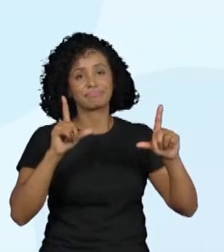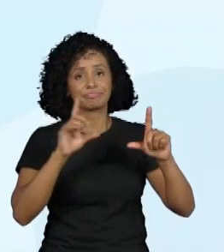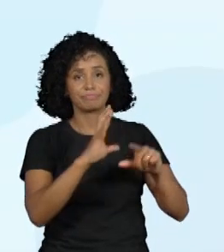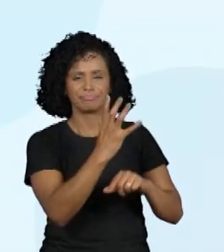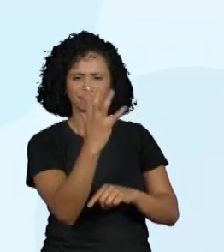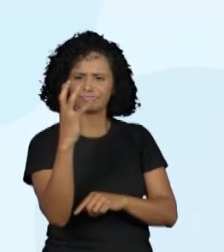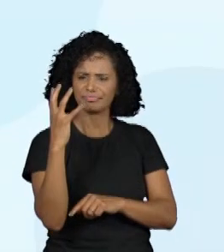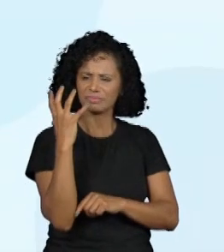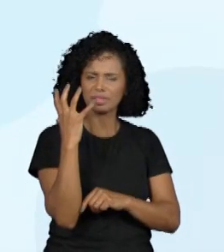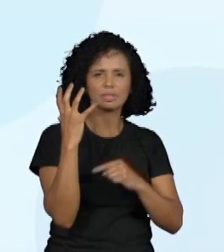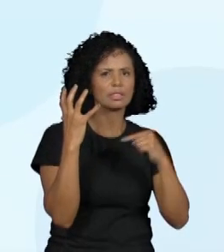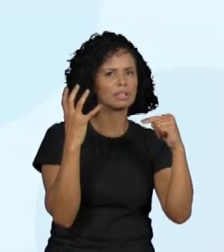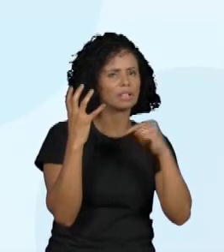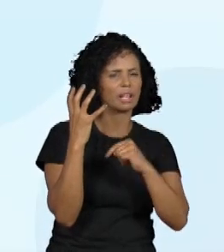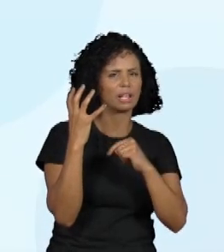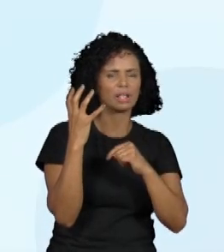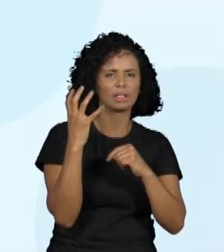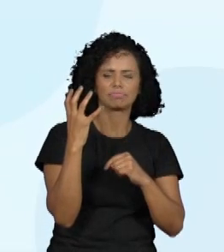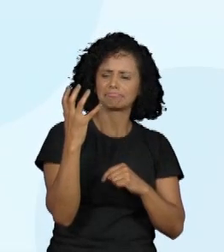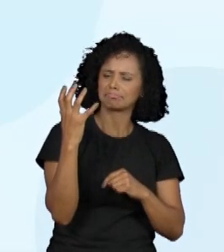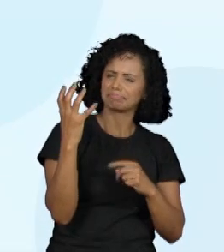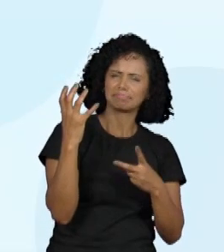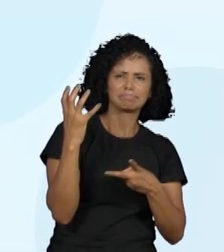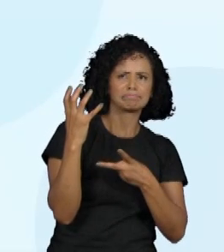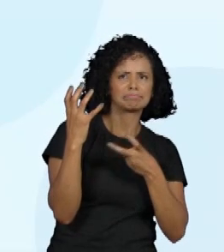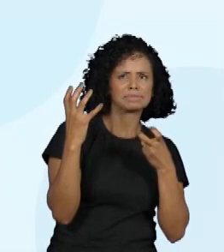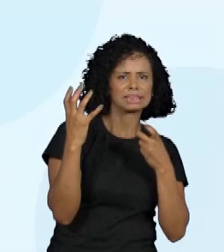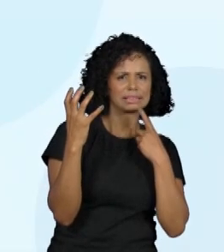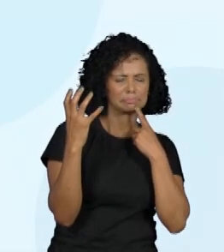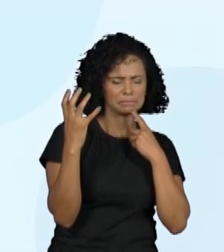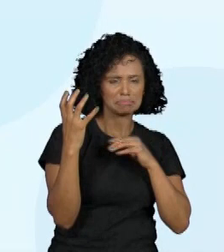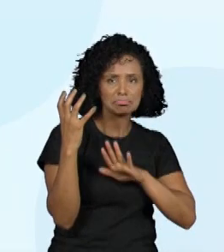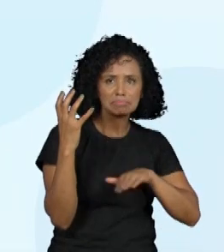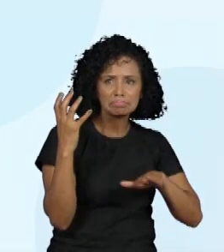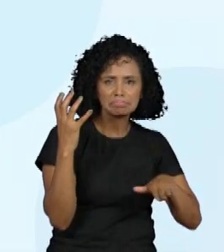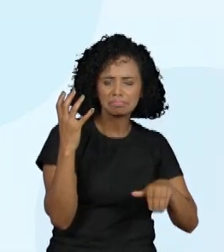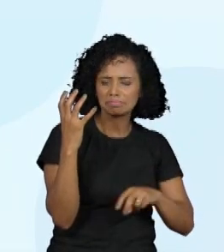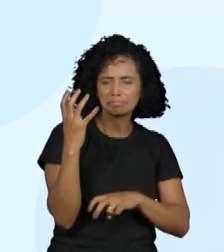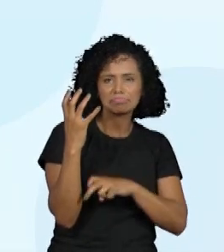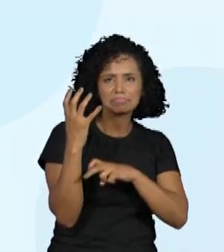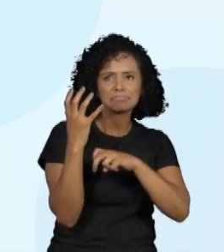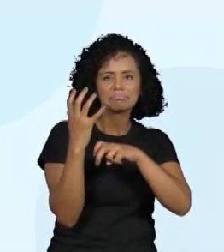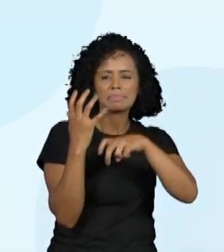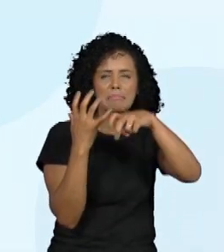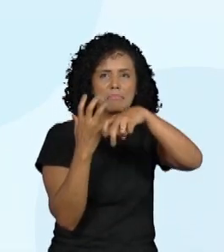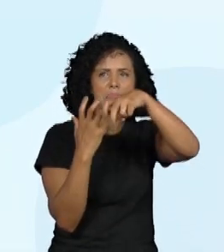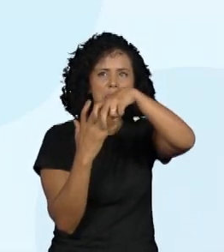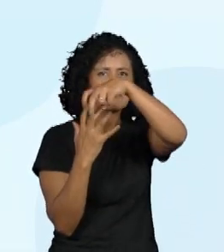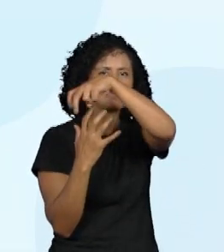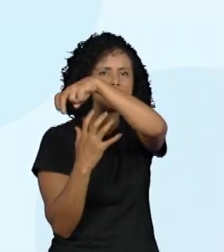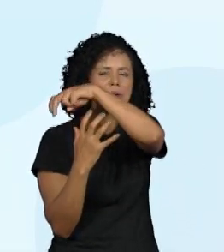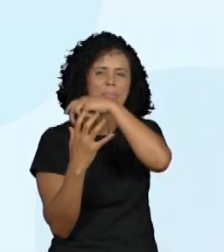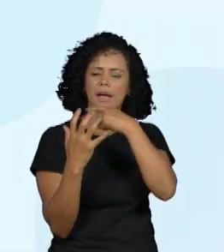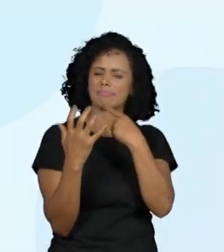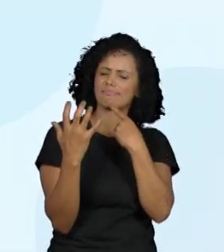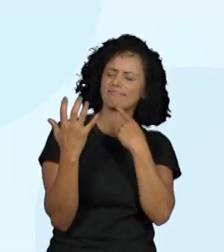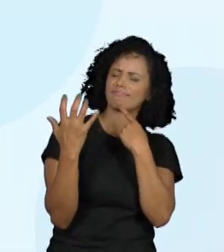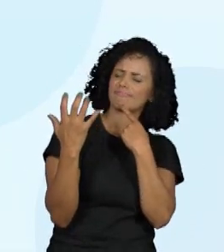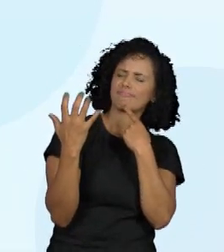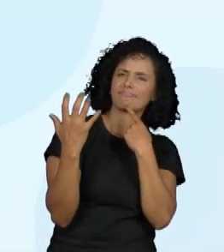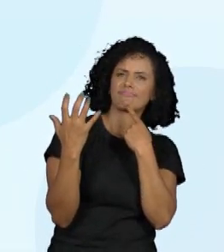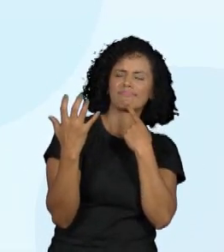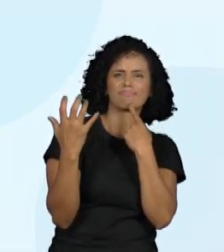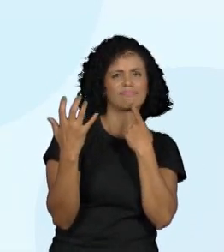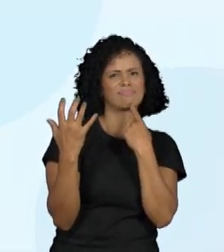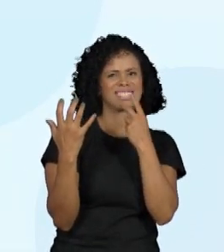ao invés de observarmos essa imagem, essas crianças estivessem dispostas de uma outra forma? Será que ficaria mais